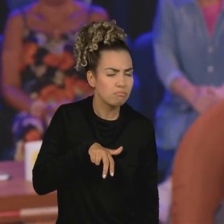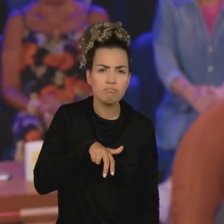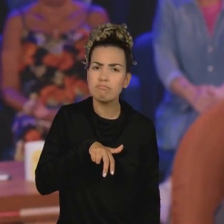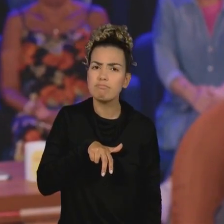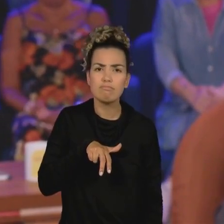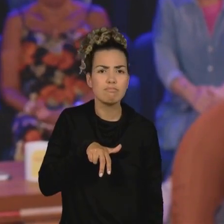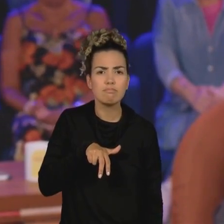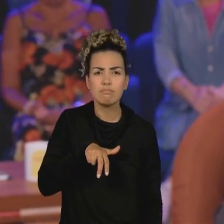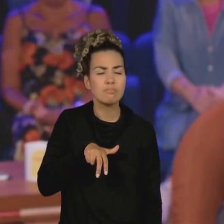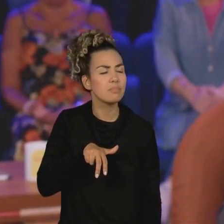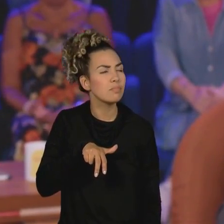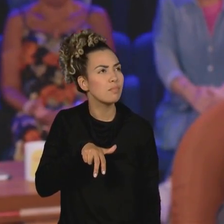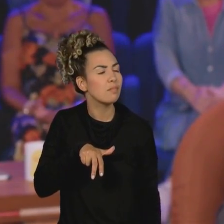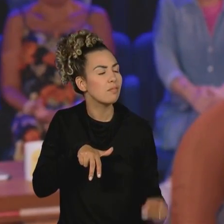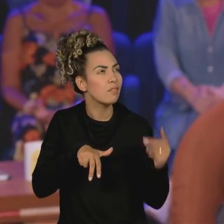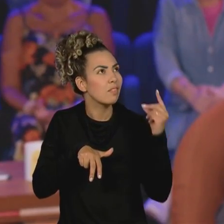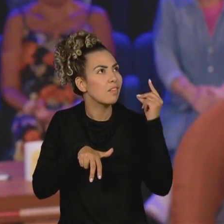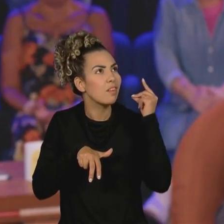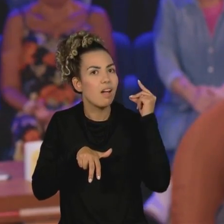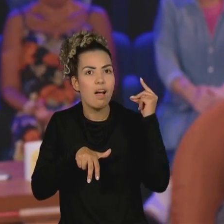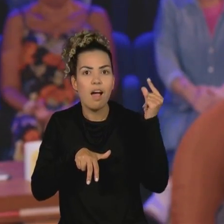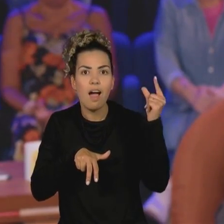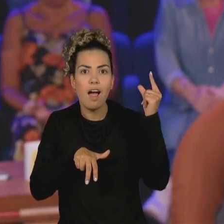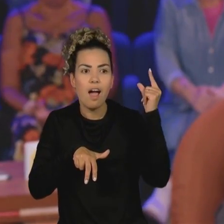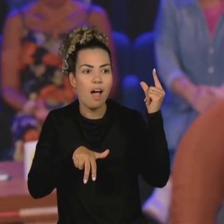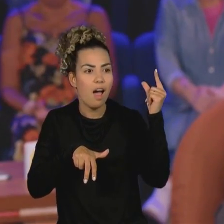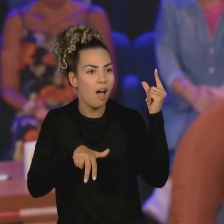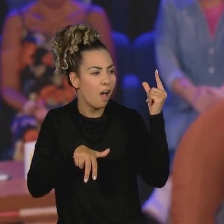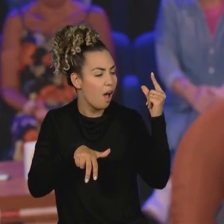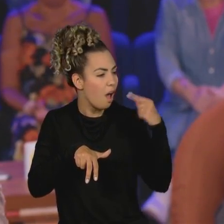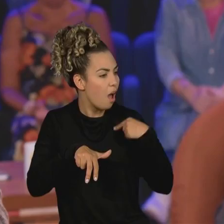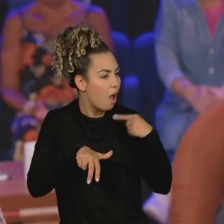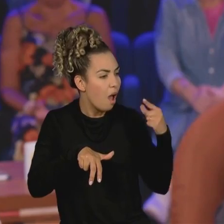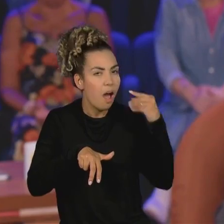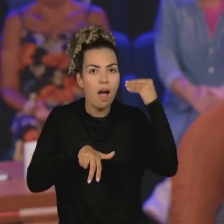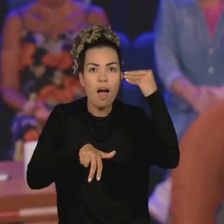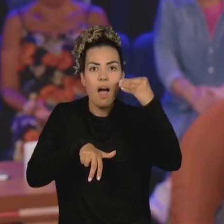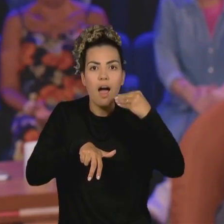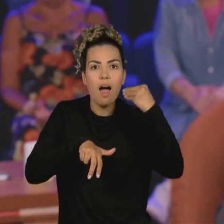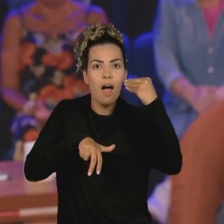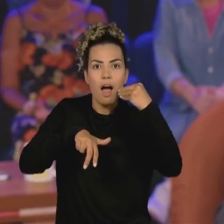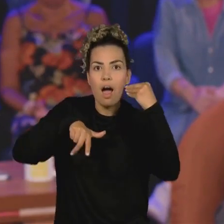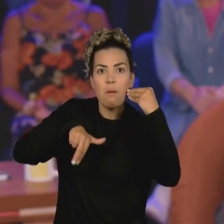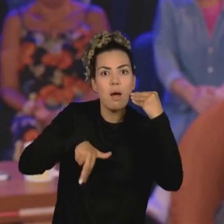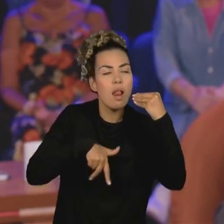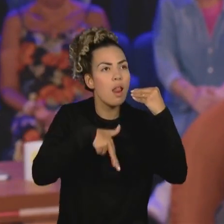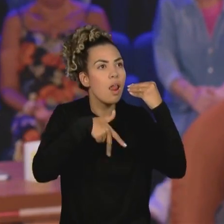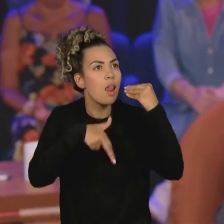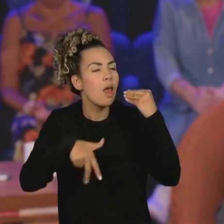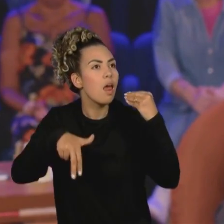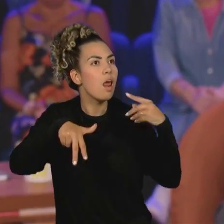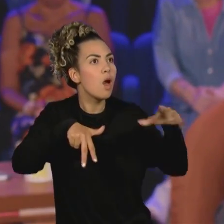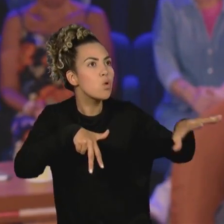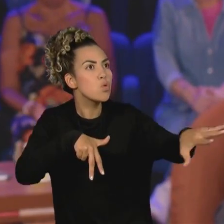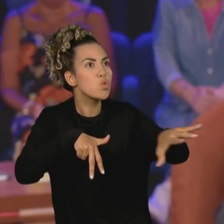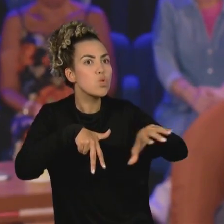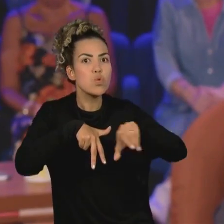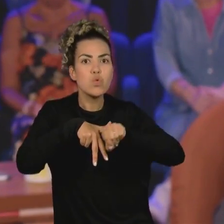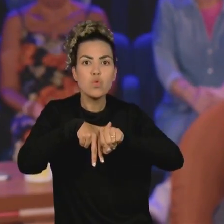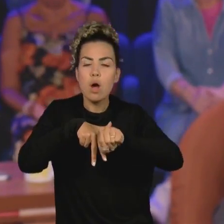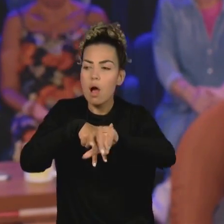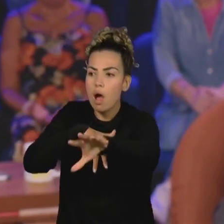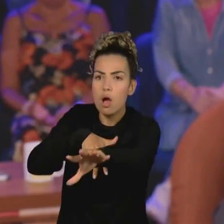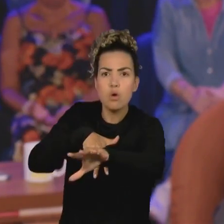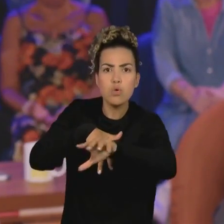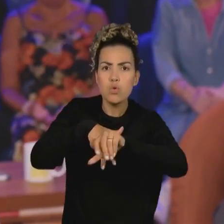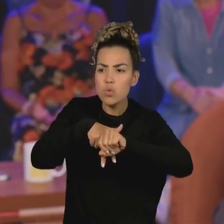ao caminhar se faz o caminho. E ao voltar a vista atrás, se vê a senda que